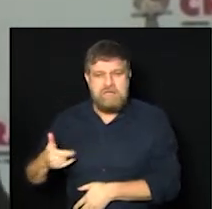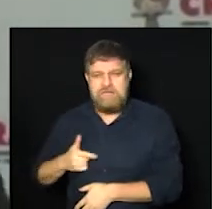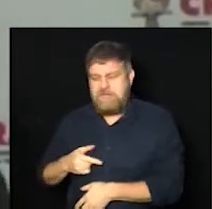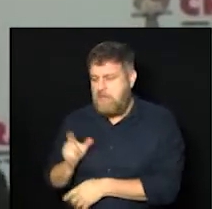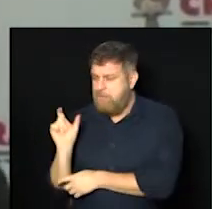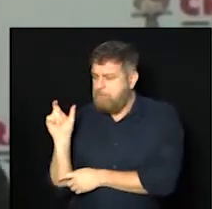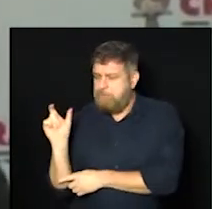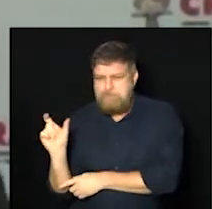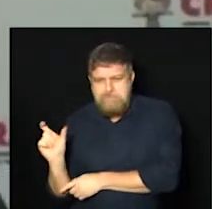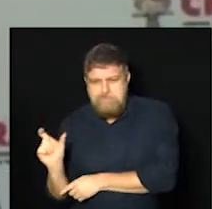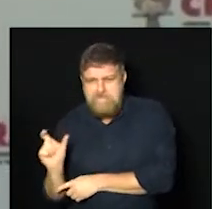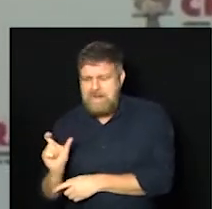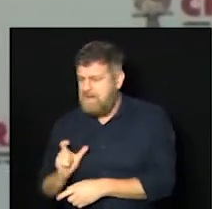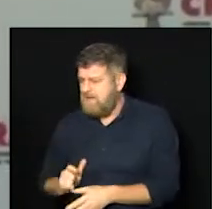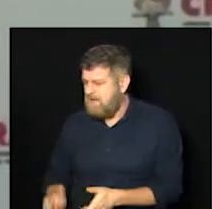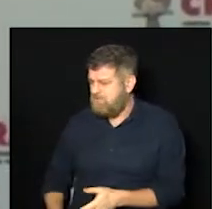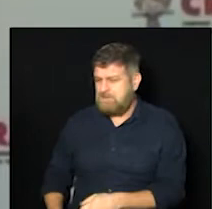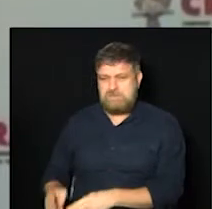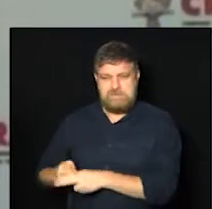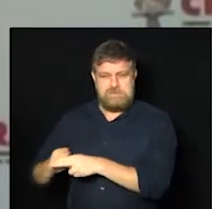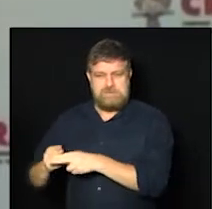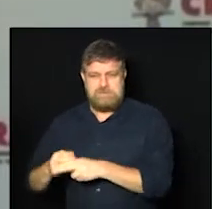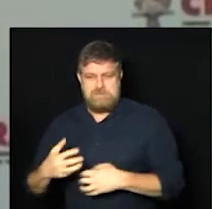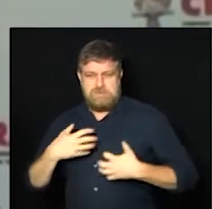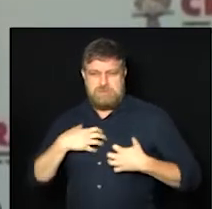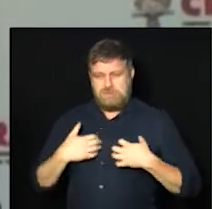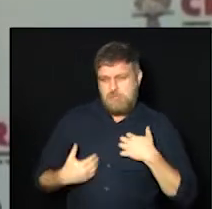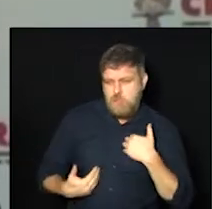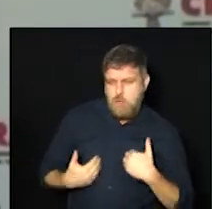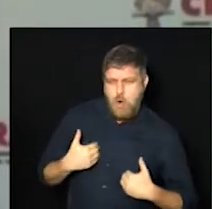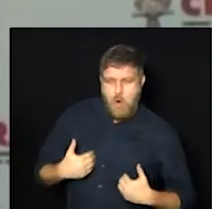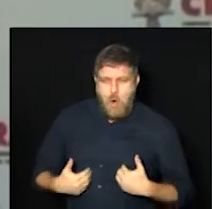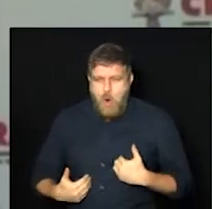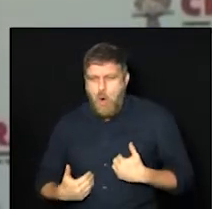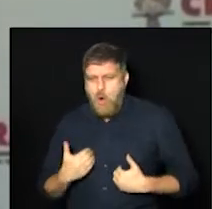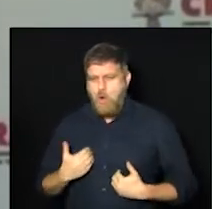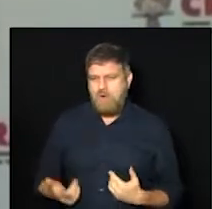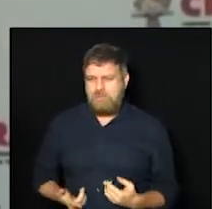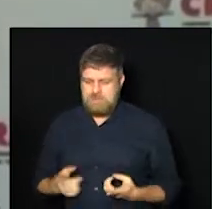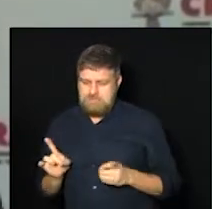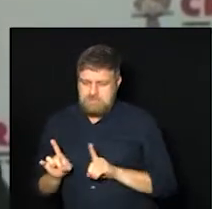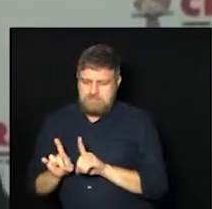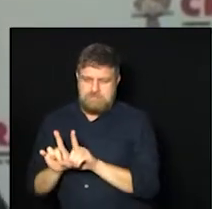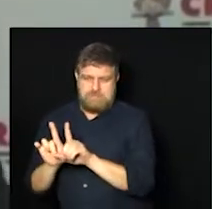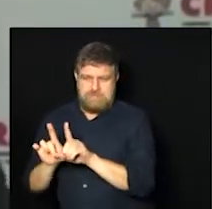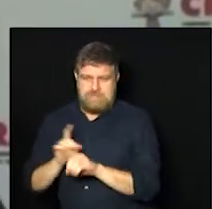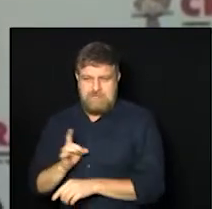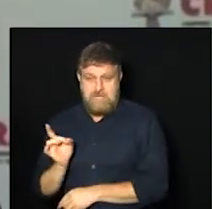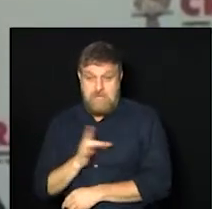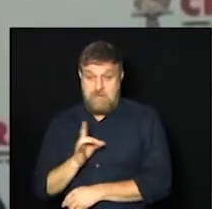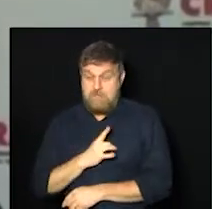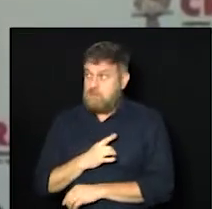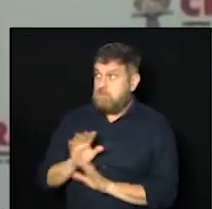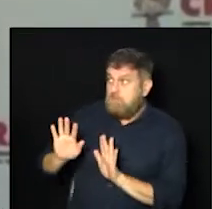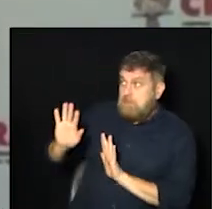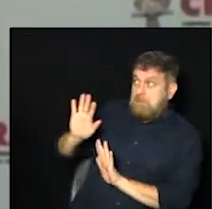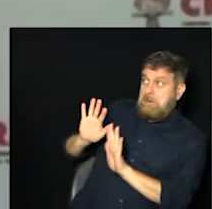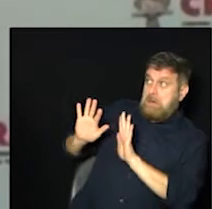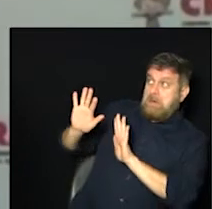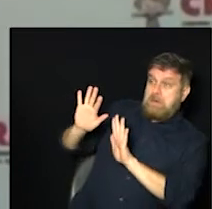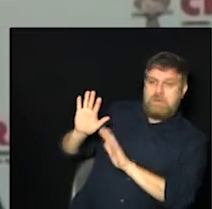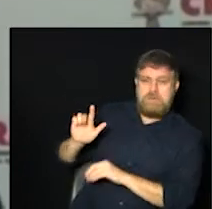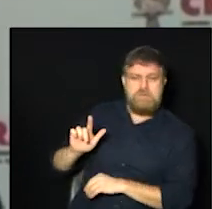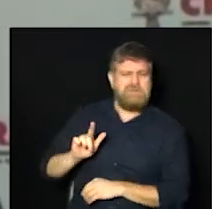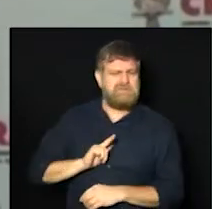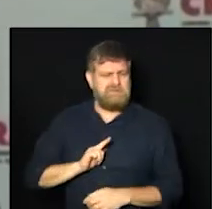palavras sexualizadas, o toque sexualizado no próprio corpo ou no corpo de outra pessoa, medo de algumas pessoas, né, sem